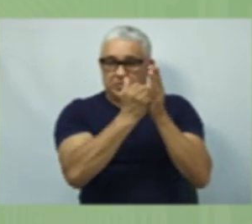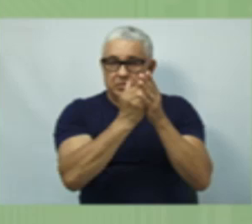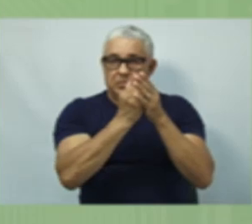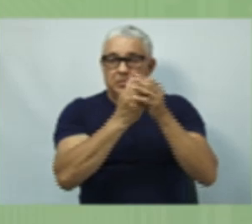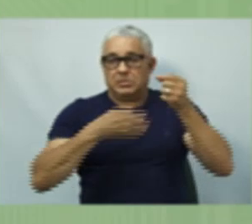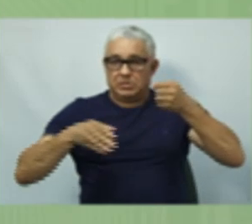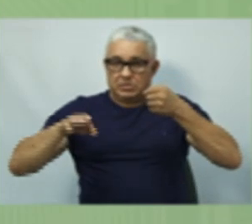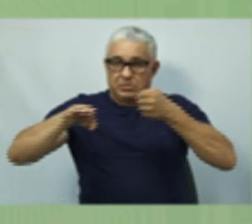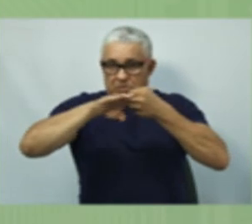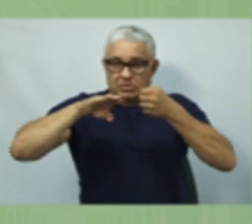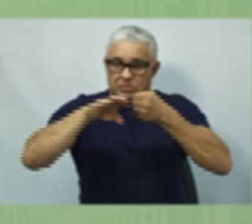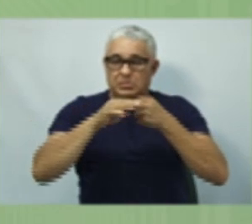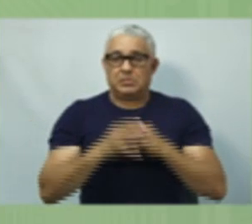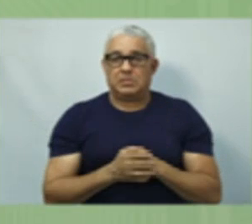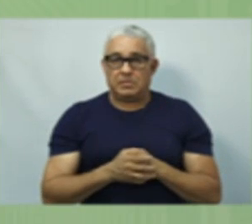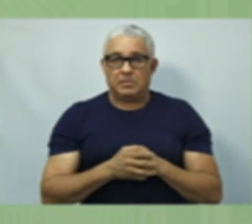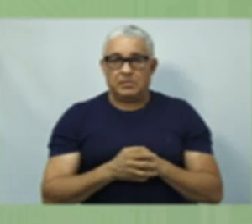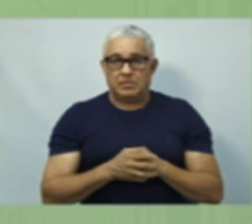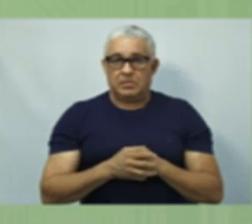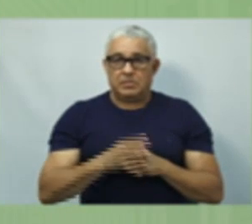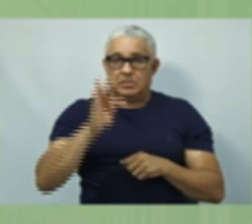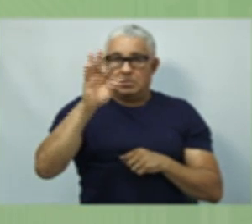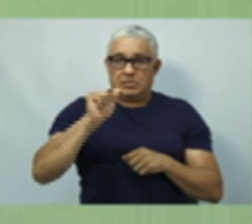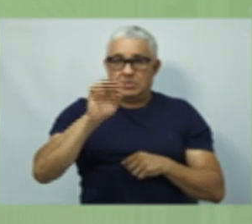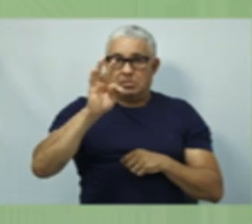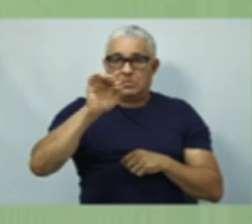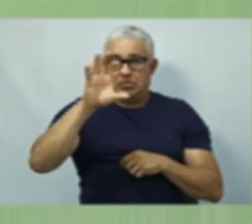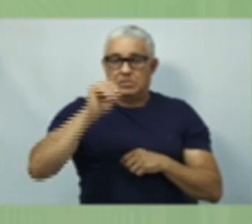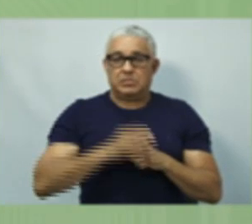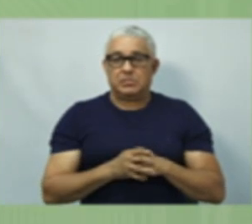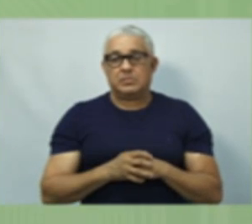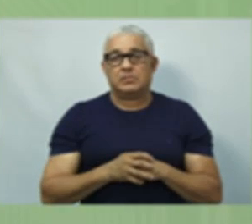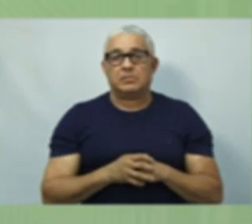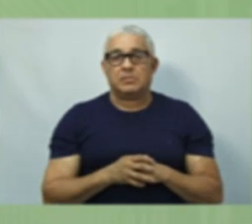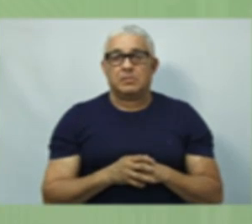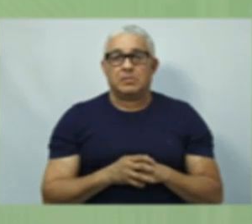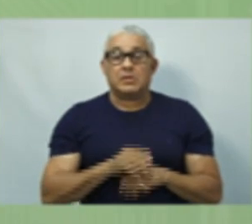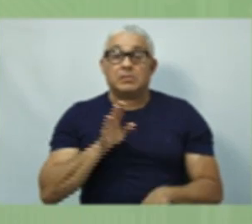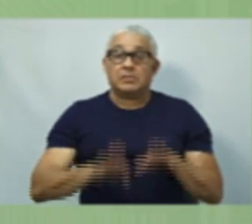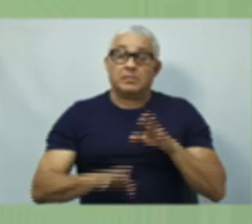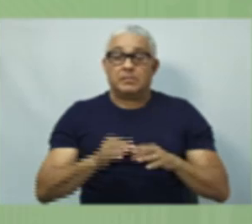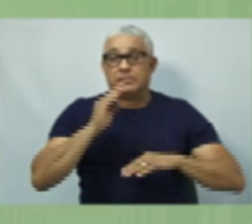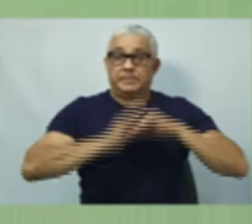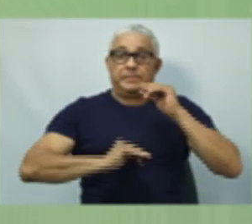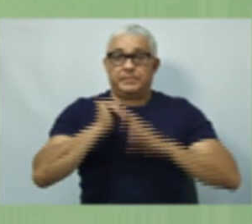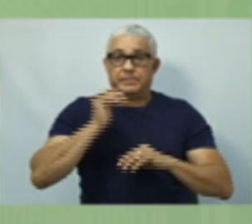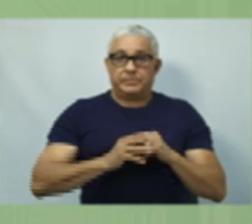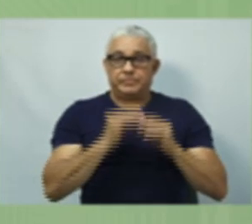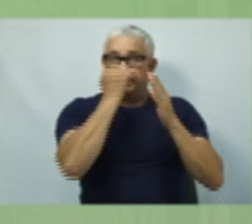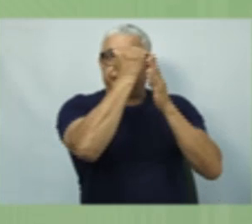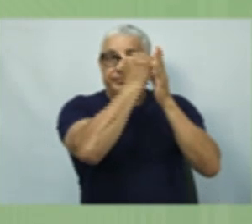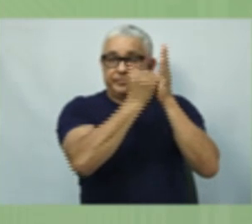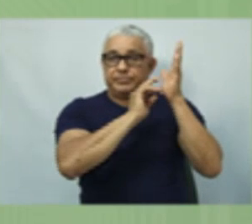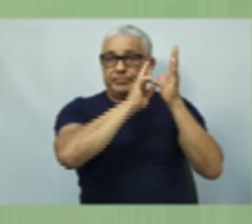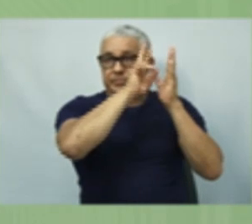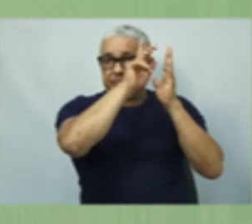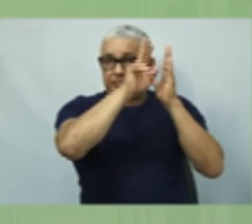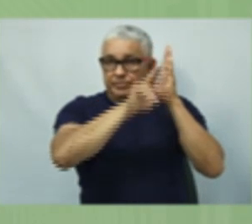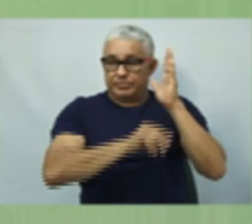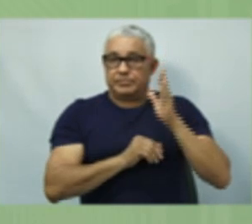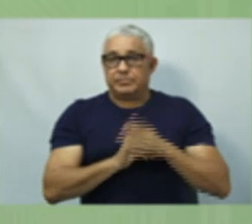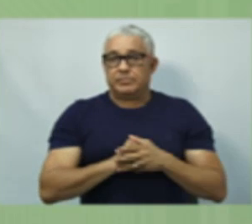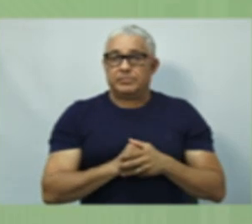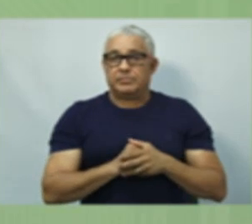intermediário, que é o plano tático. Geralmente, as habilidades, os níveis, eles vão